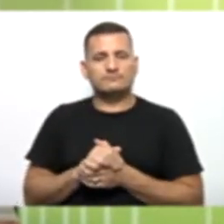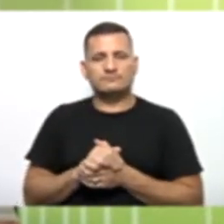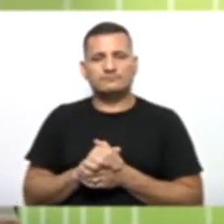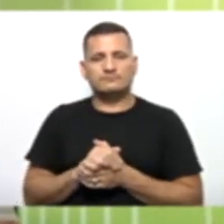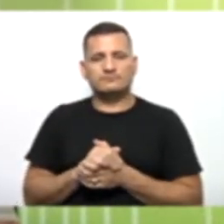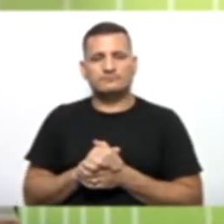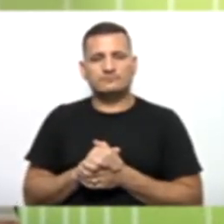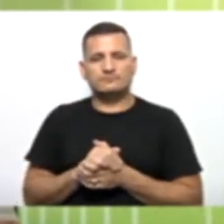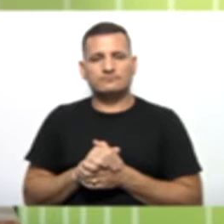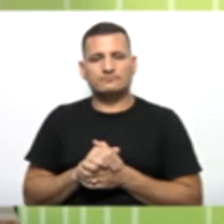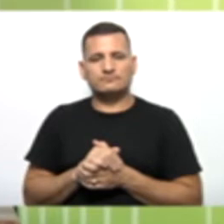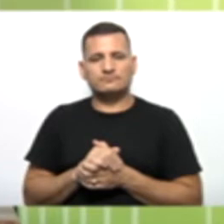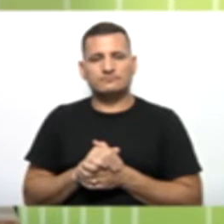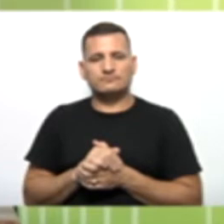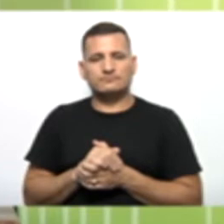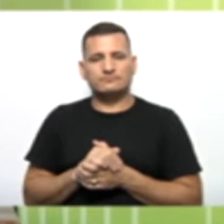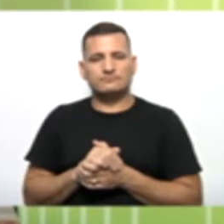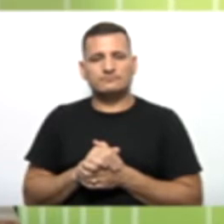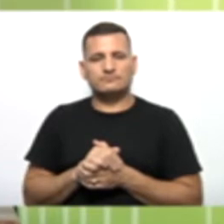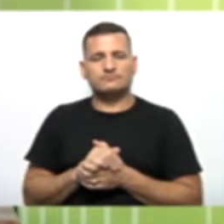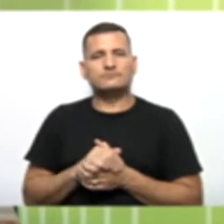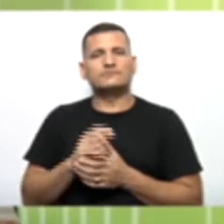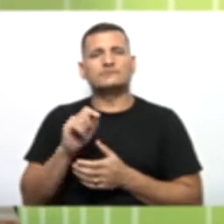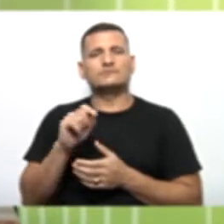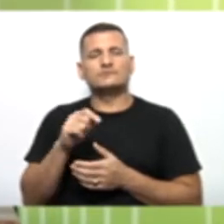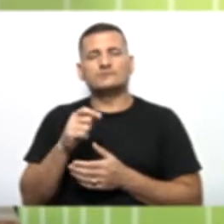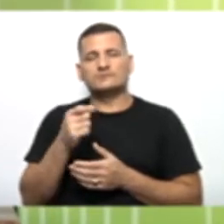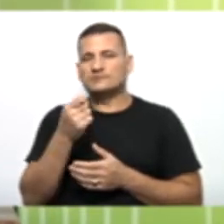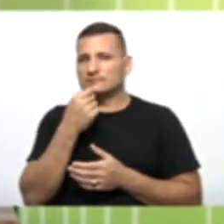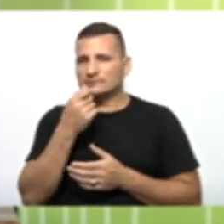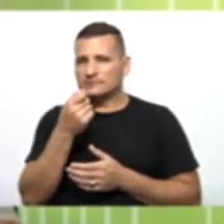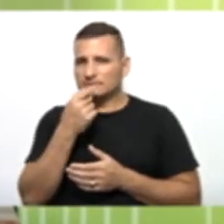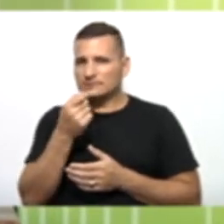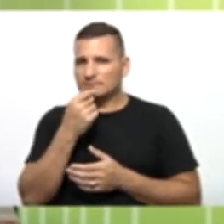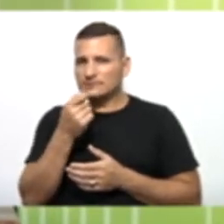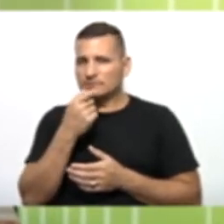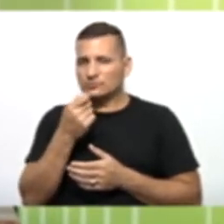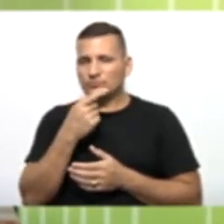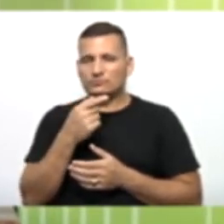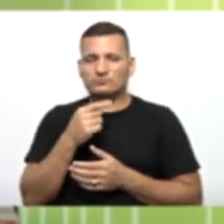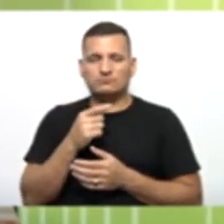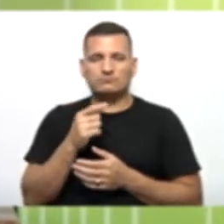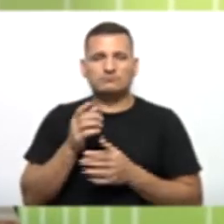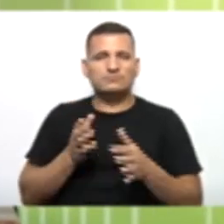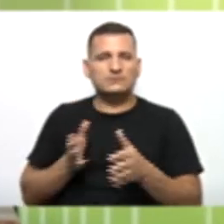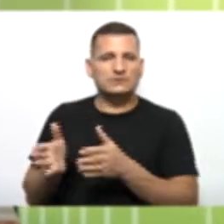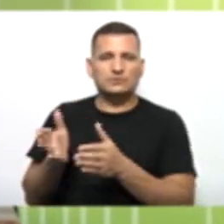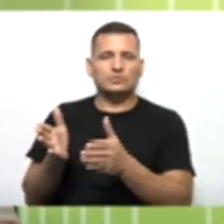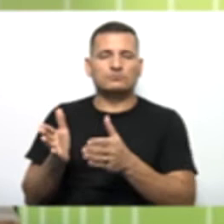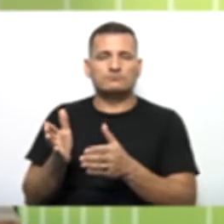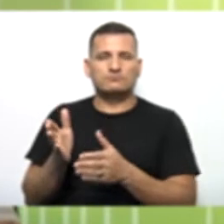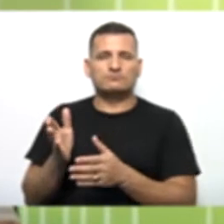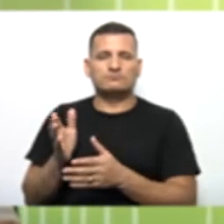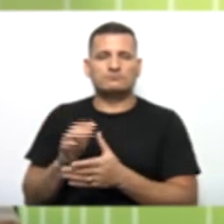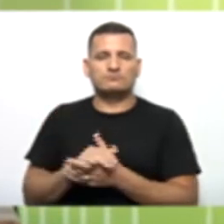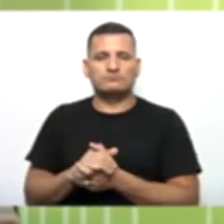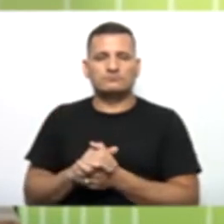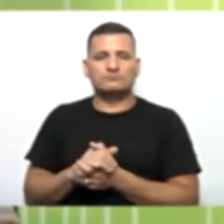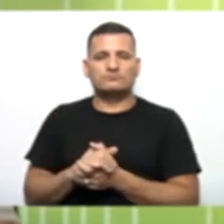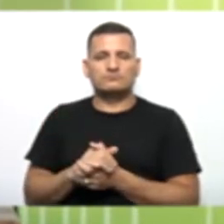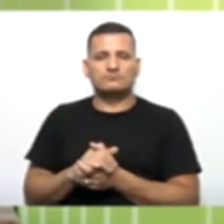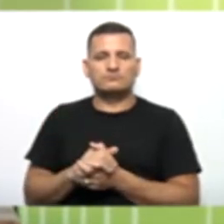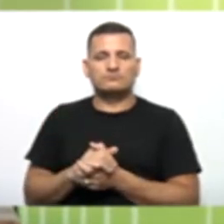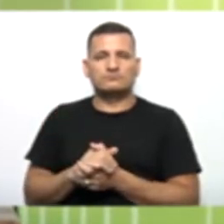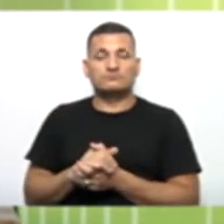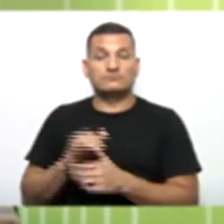vestígios, traços de pílula anticoncepcional em rios de Quebec, da capital